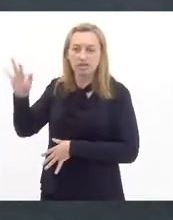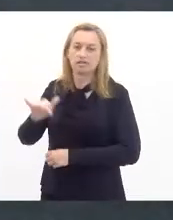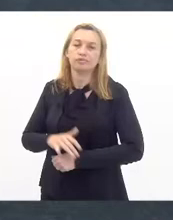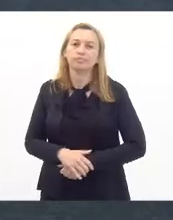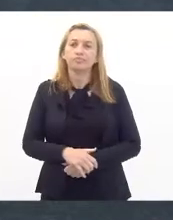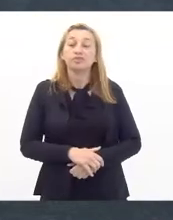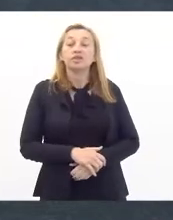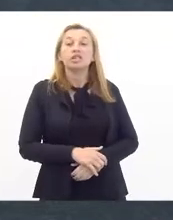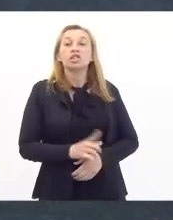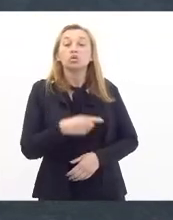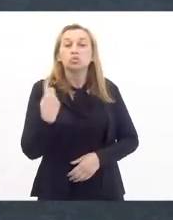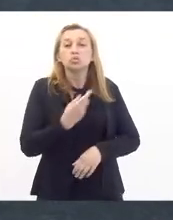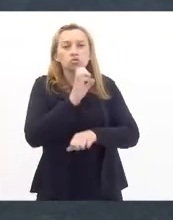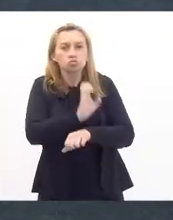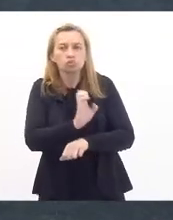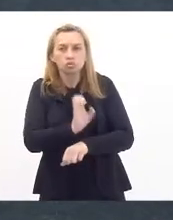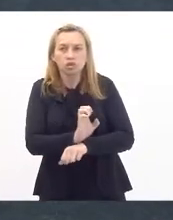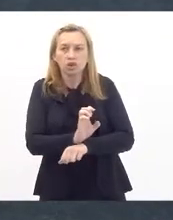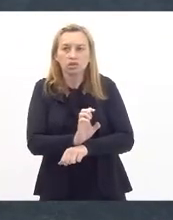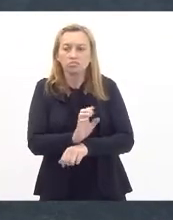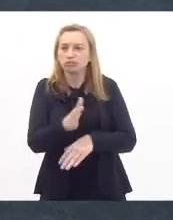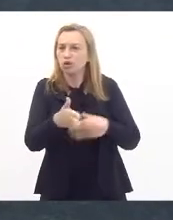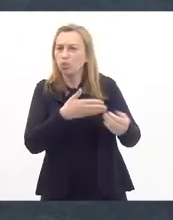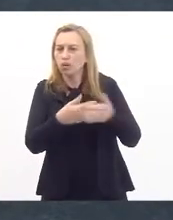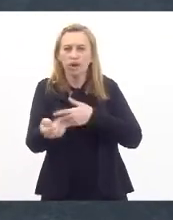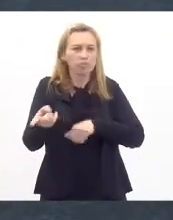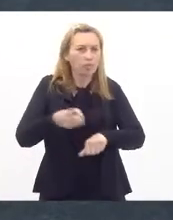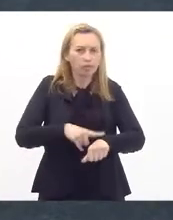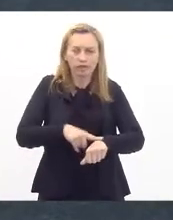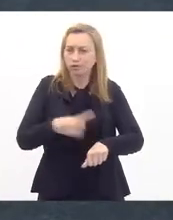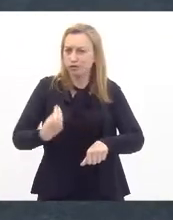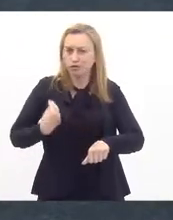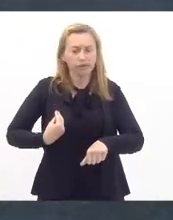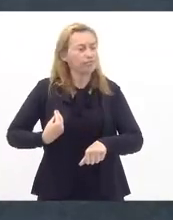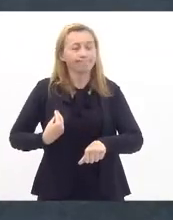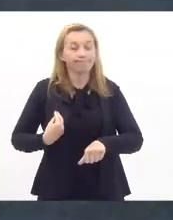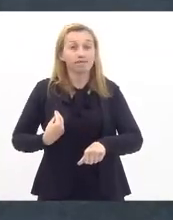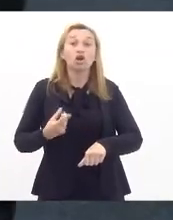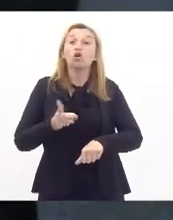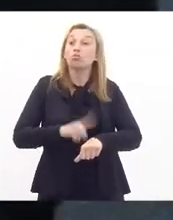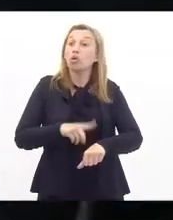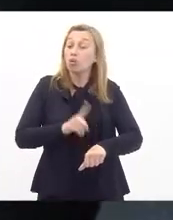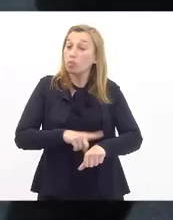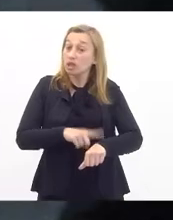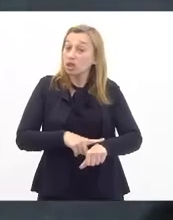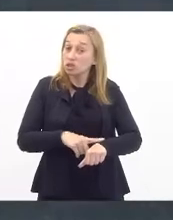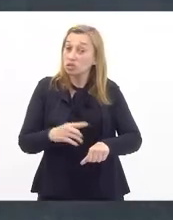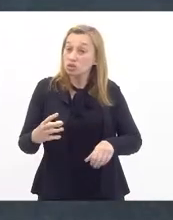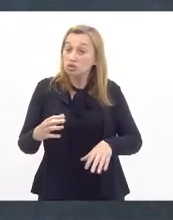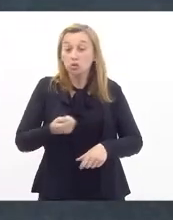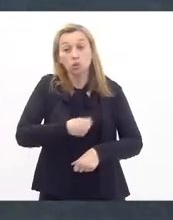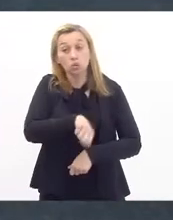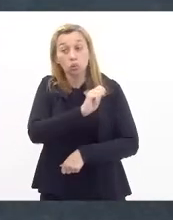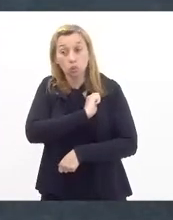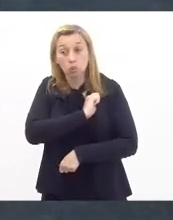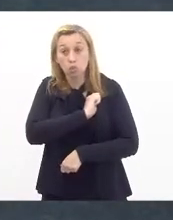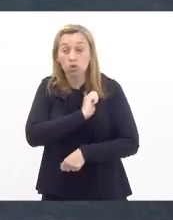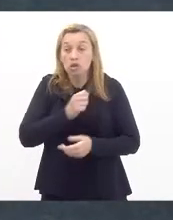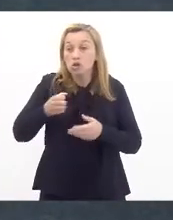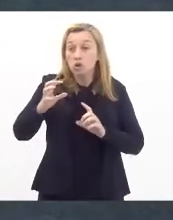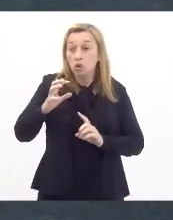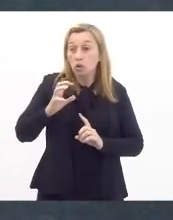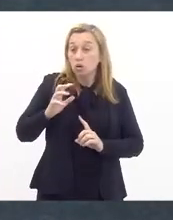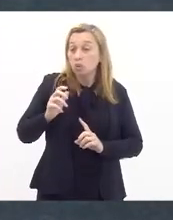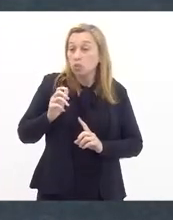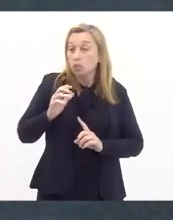e o nosso estado não vive qualquer momento é o momento do regime de recuperação fiscal impõe